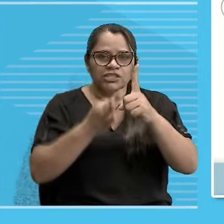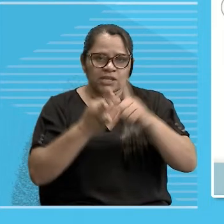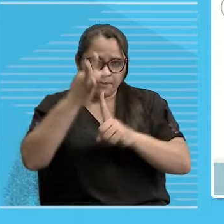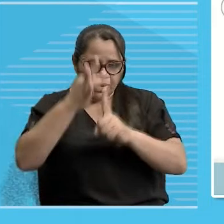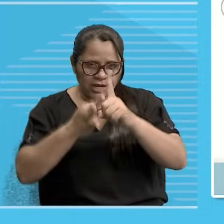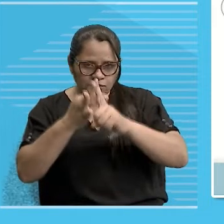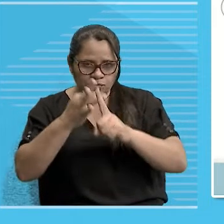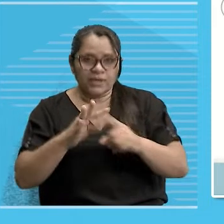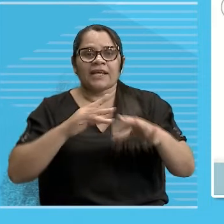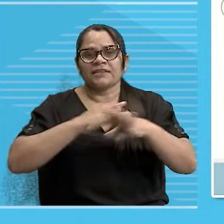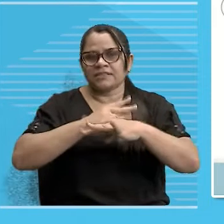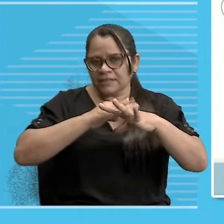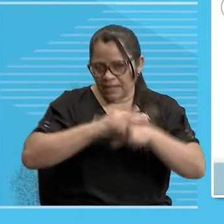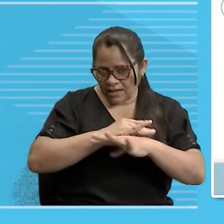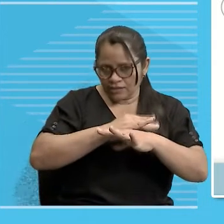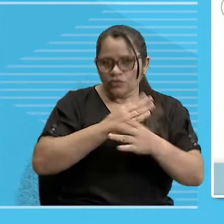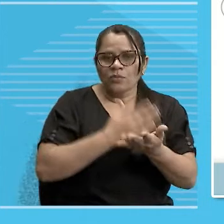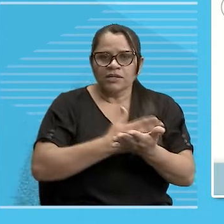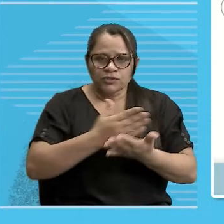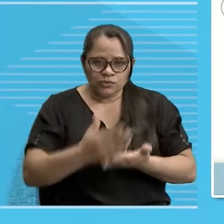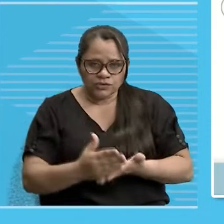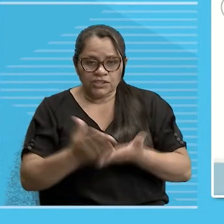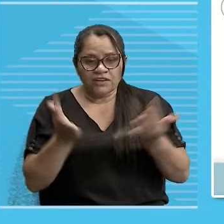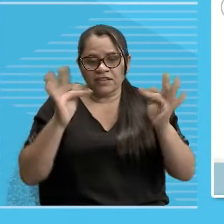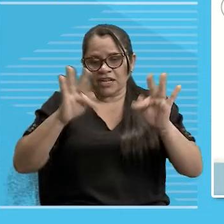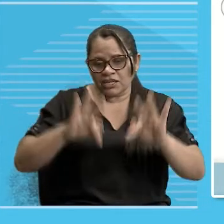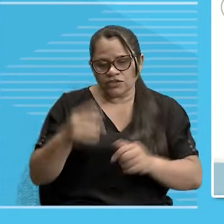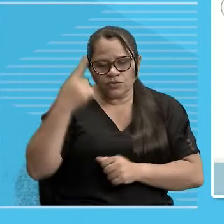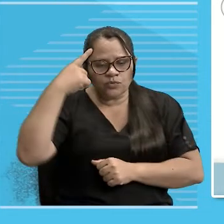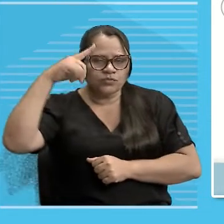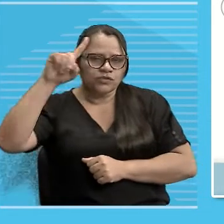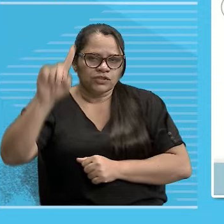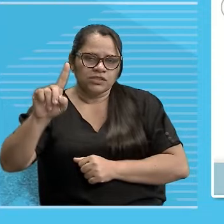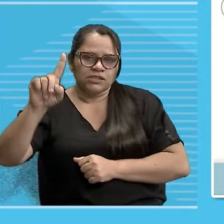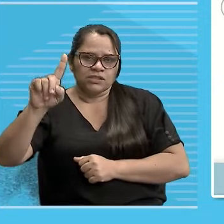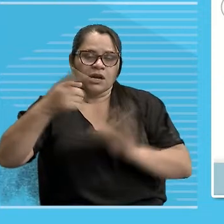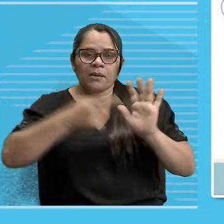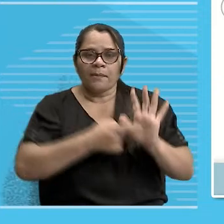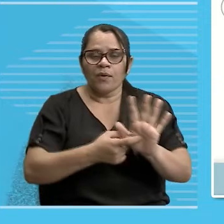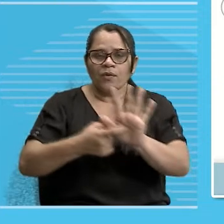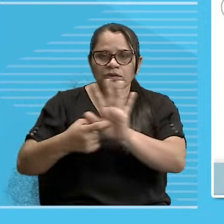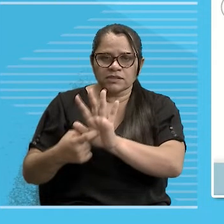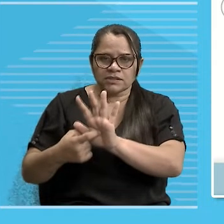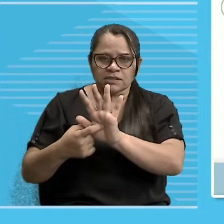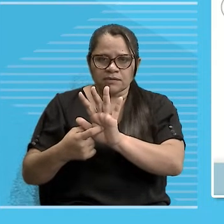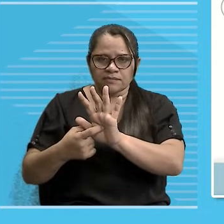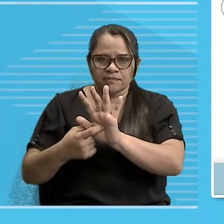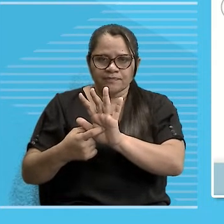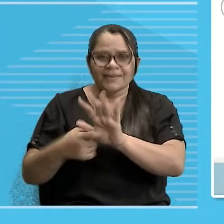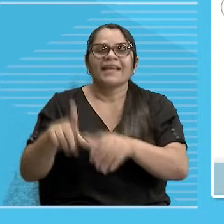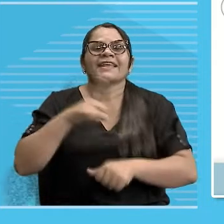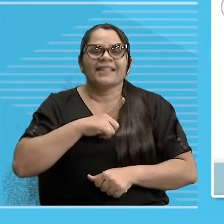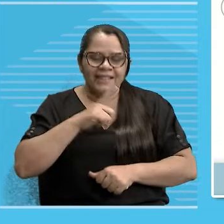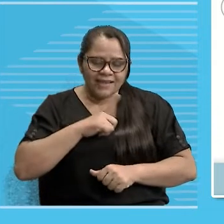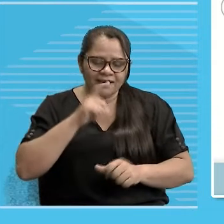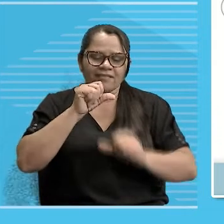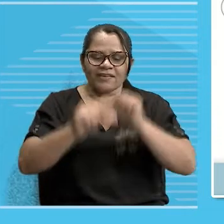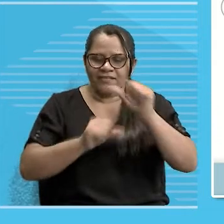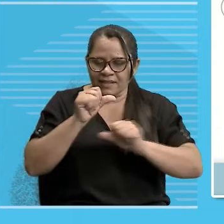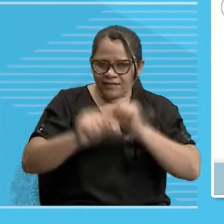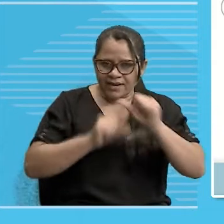cidade começou o dia e finalizou o dia vai indicar que houve uma variação de temperatura,